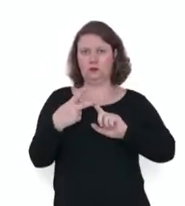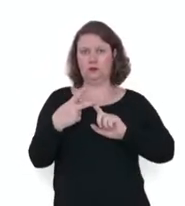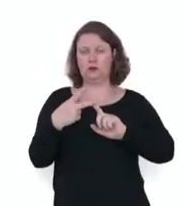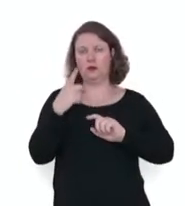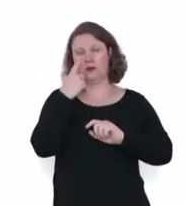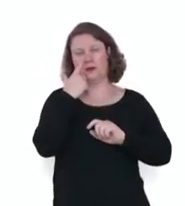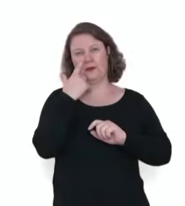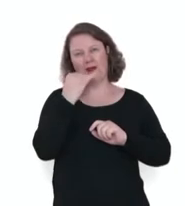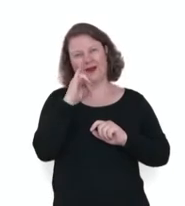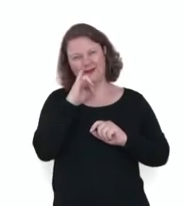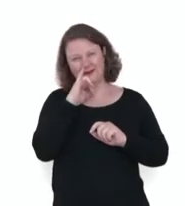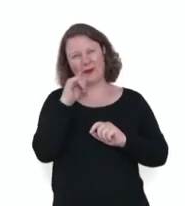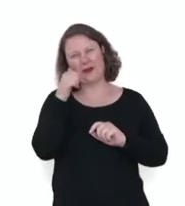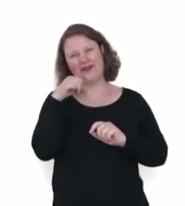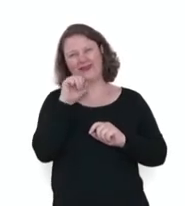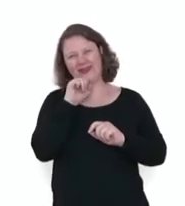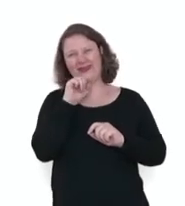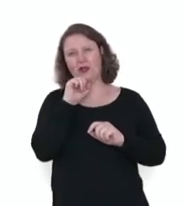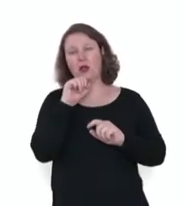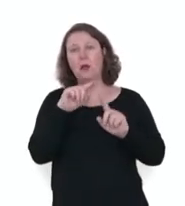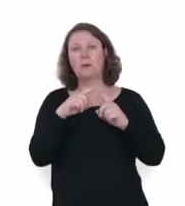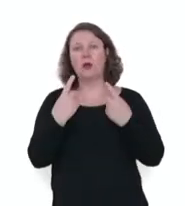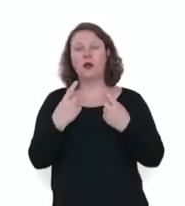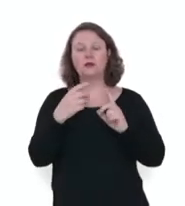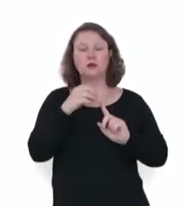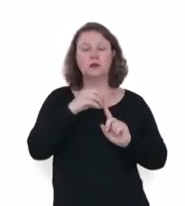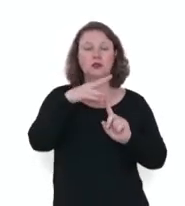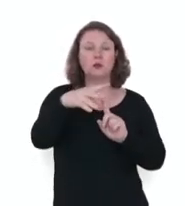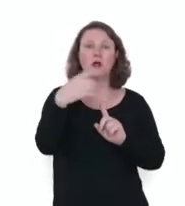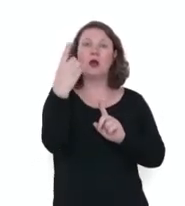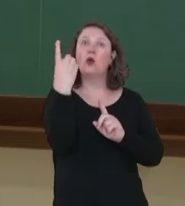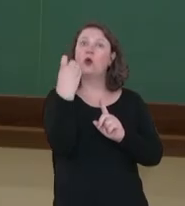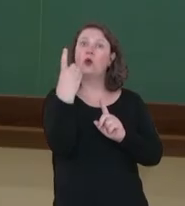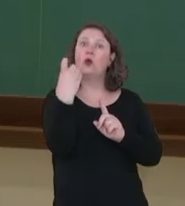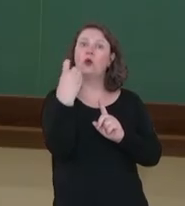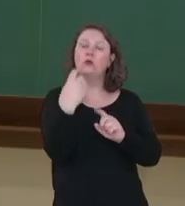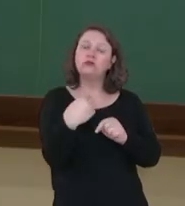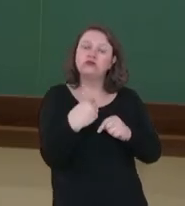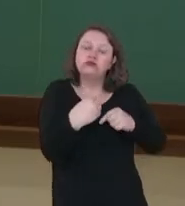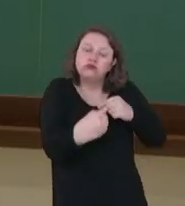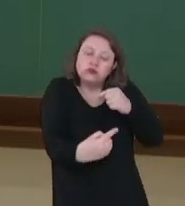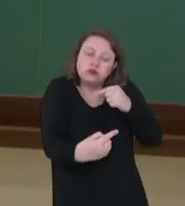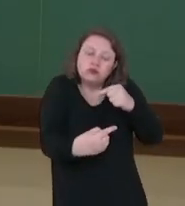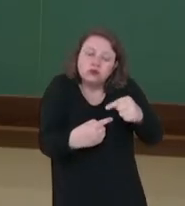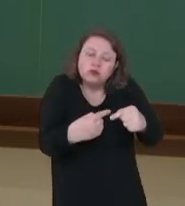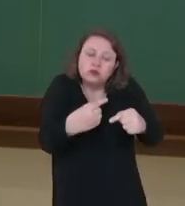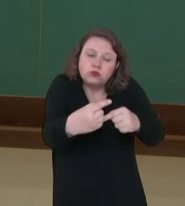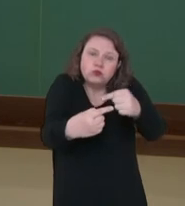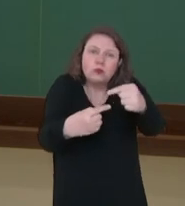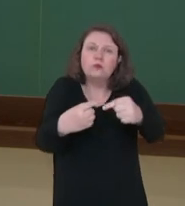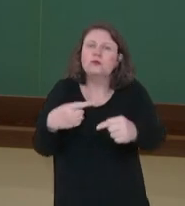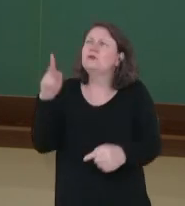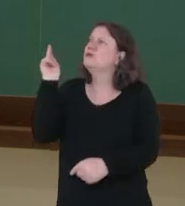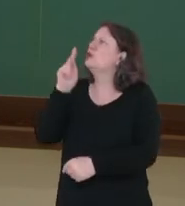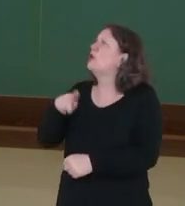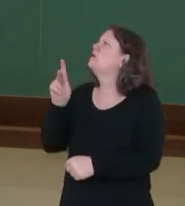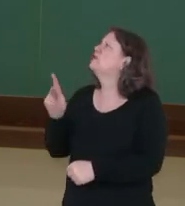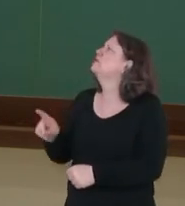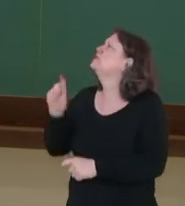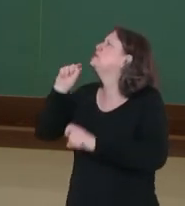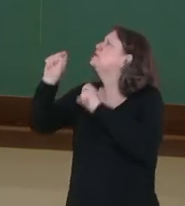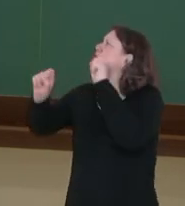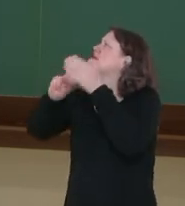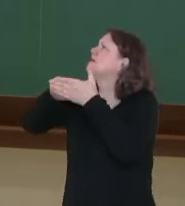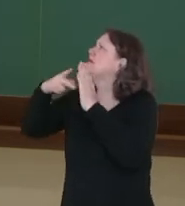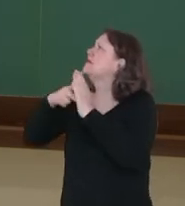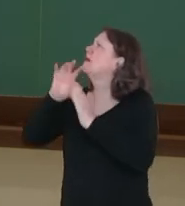pais, mas transmite apenas um para cada descendente. Professora, o que significa isso?